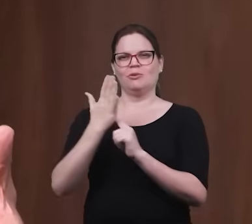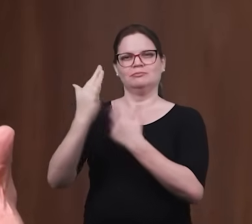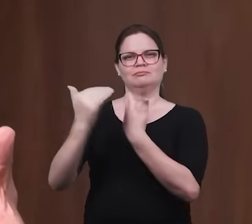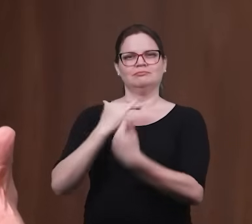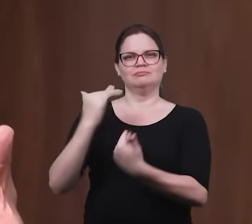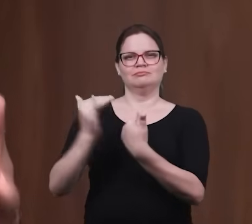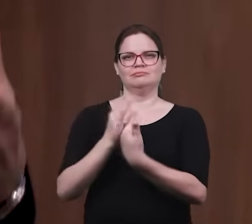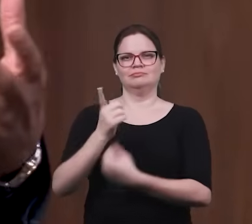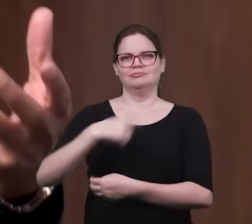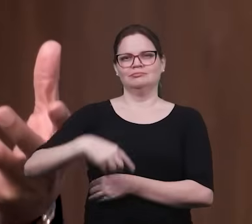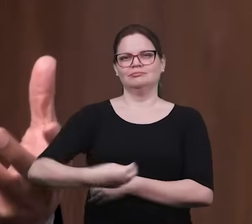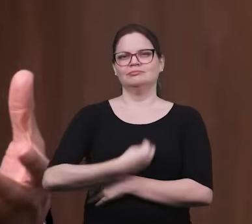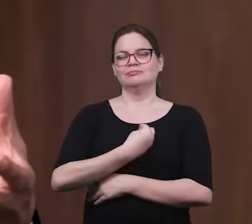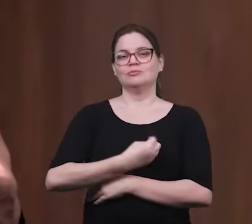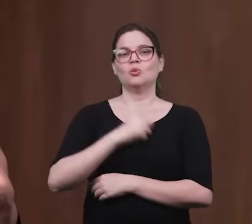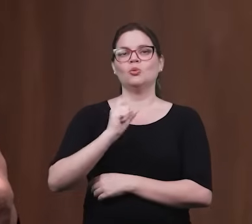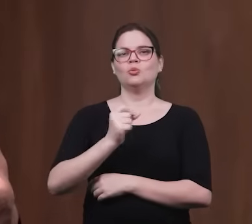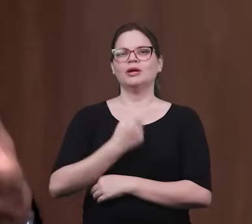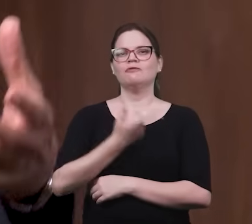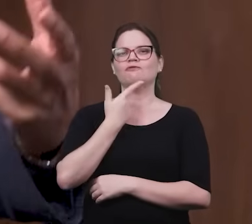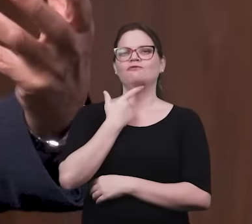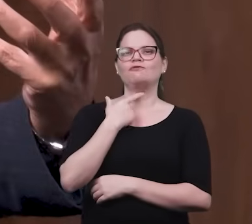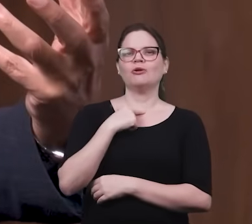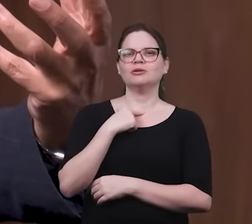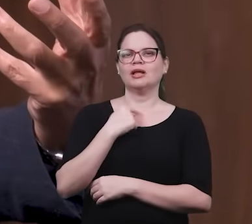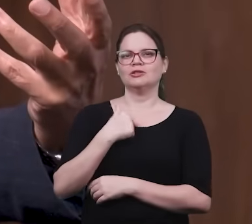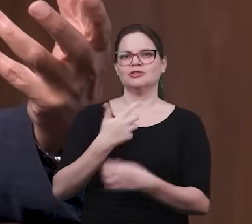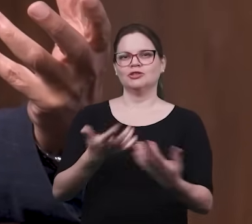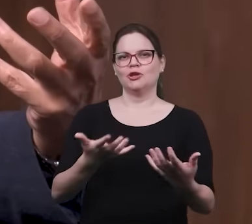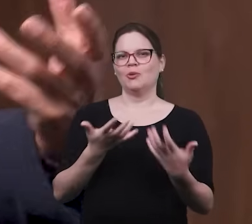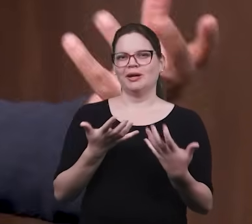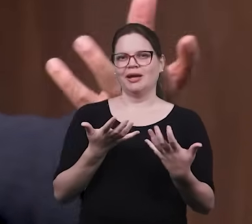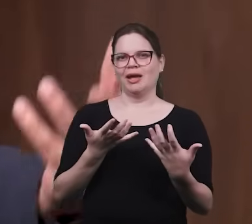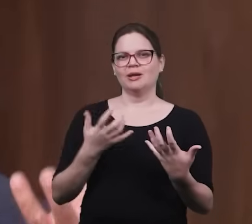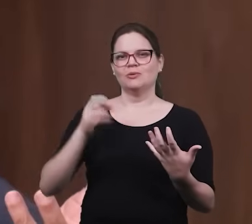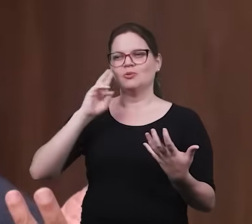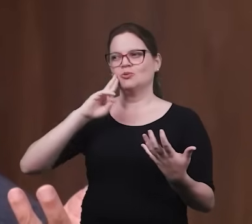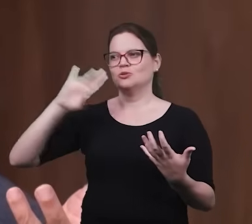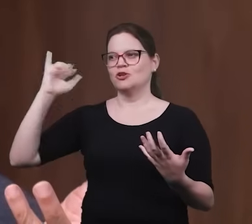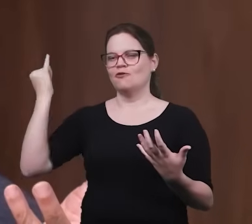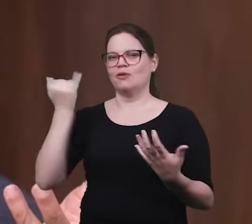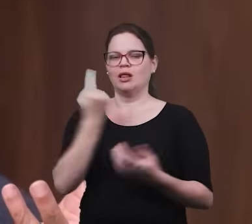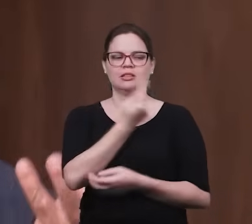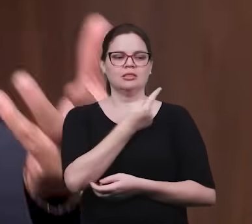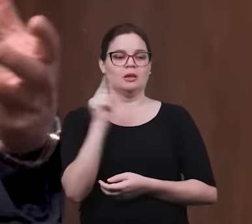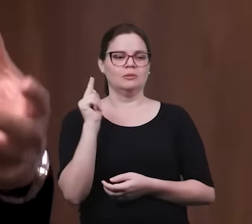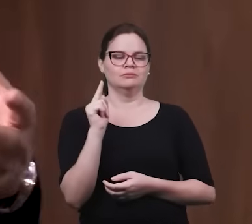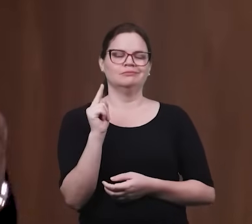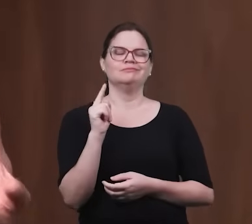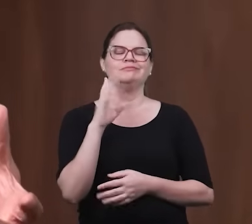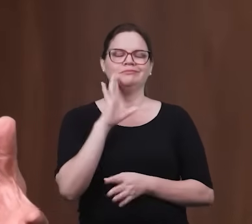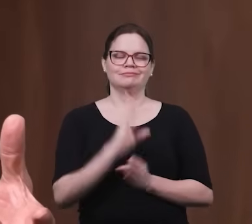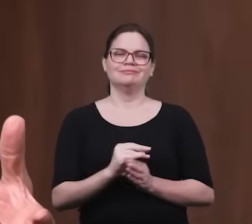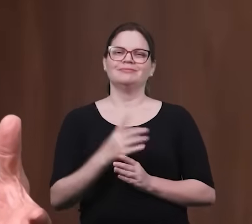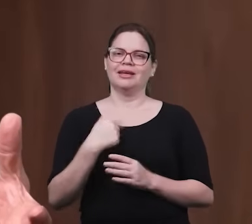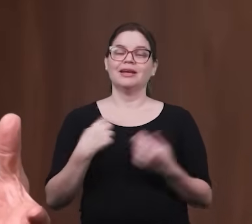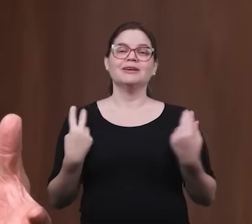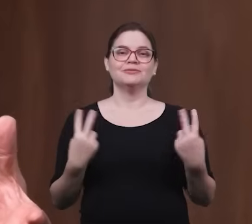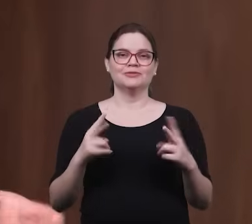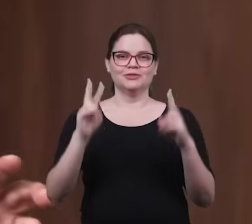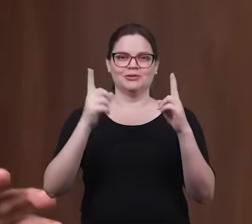vida, dizendo que aquilo que nós queremos não é a vontade do Senhor. Ali foi a nossa